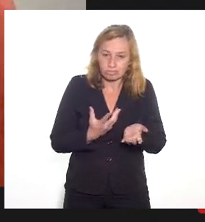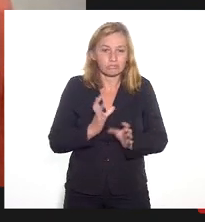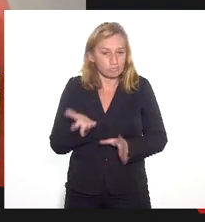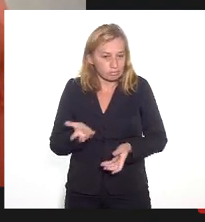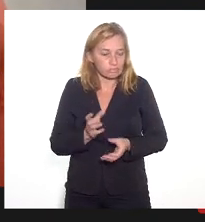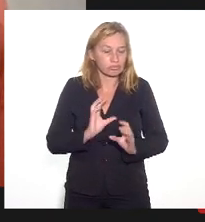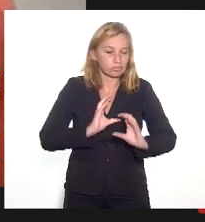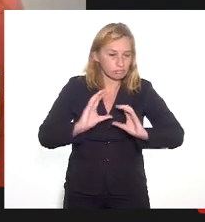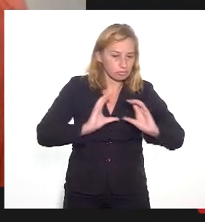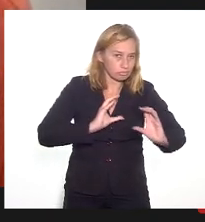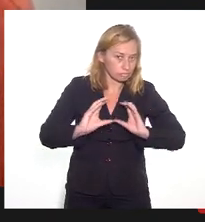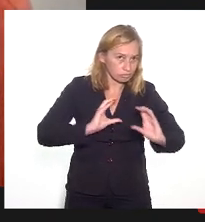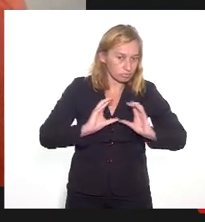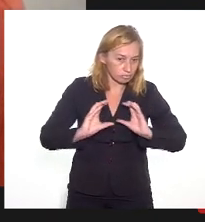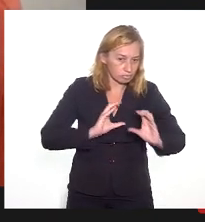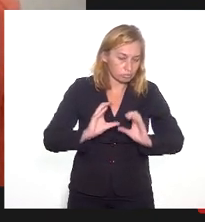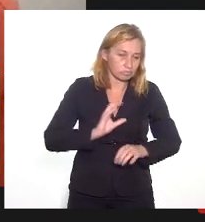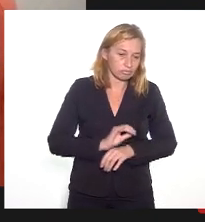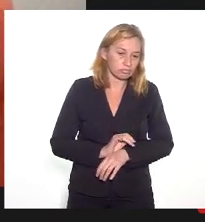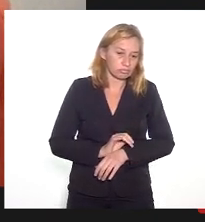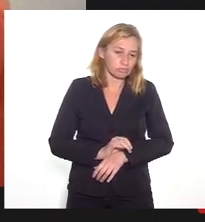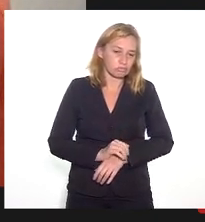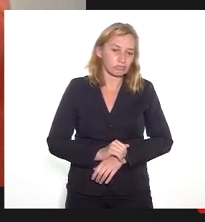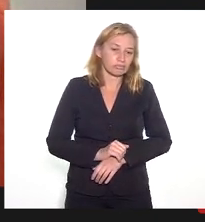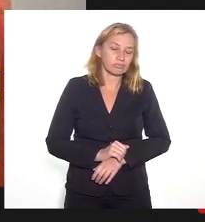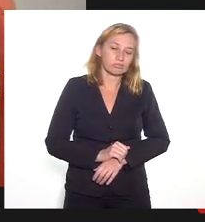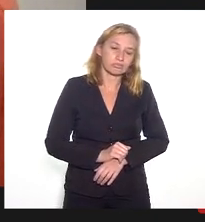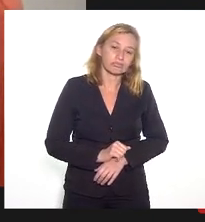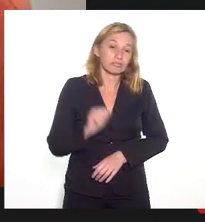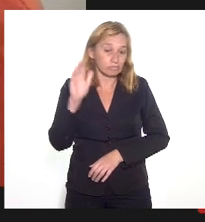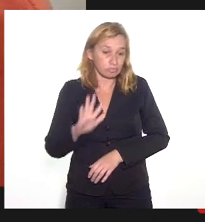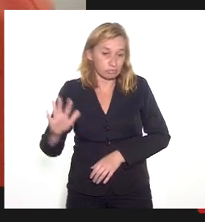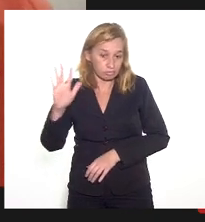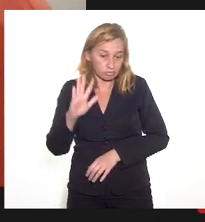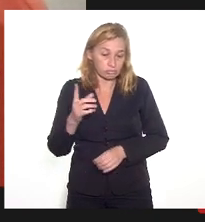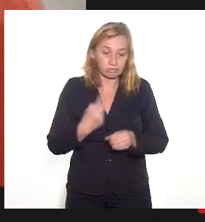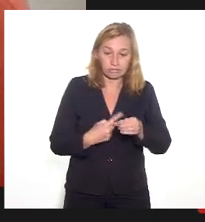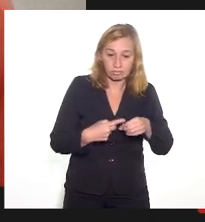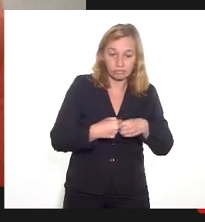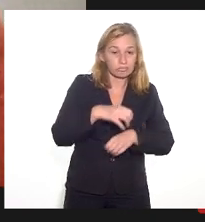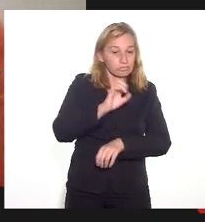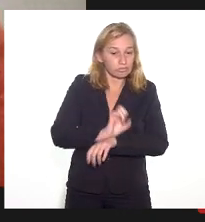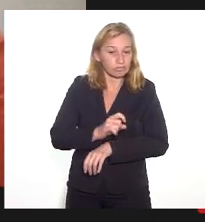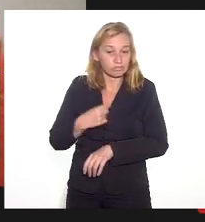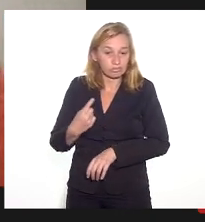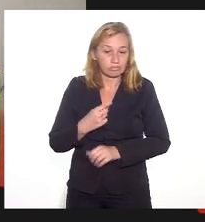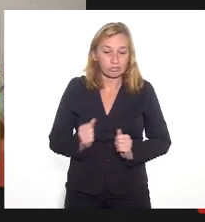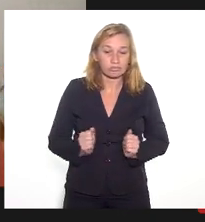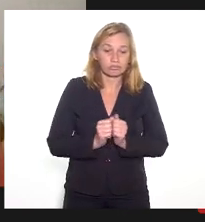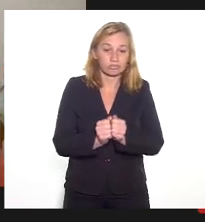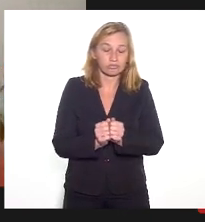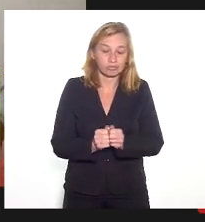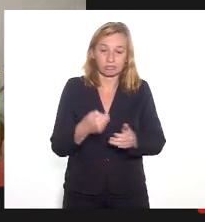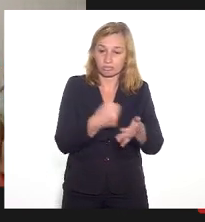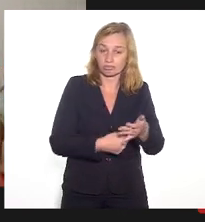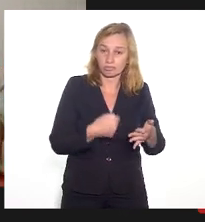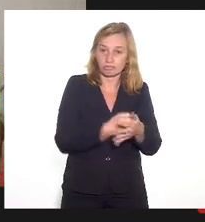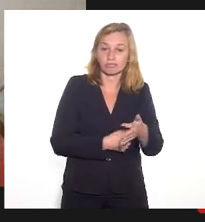de comunicação que existiram, tanto em âmbito nacional, estadual e municipal. Eu pude participar de muitas delas,